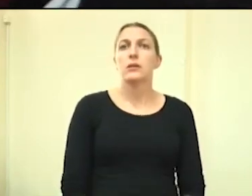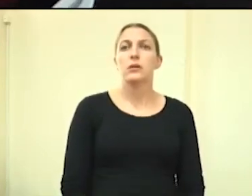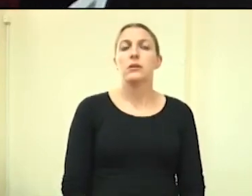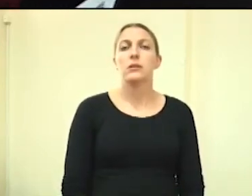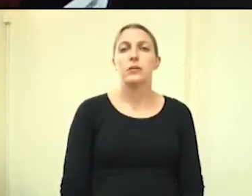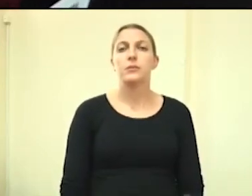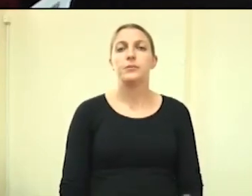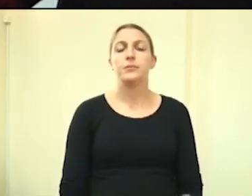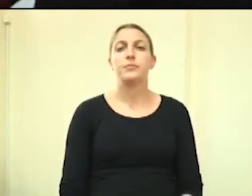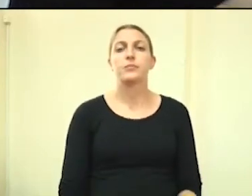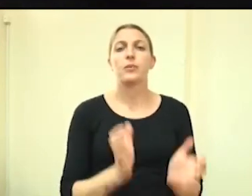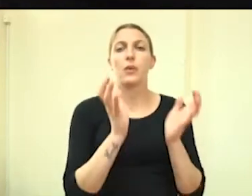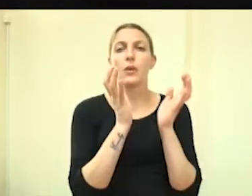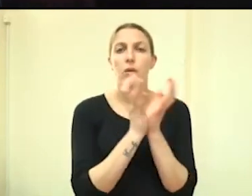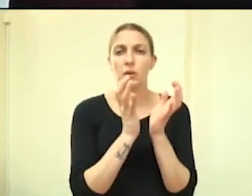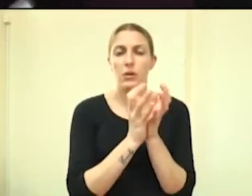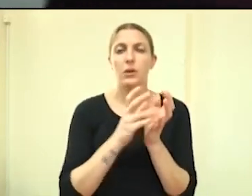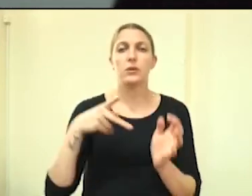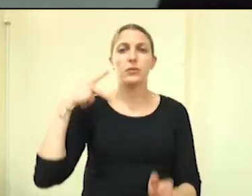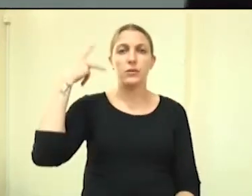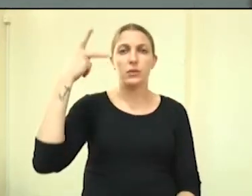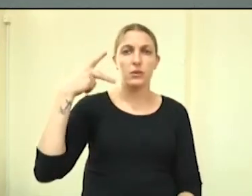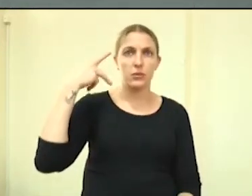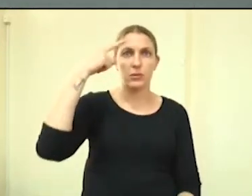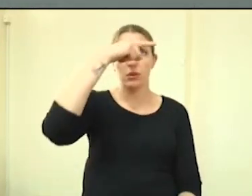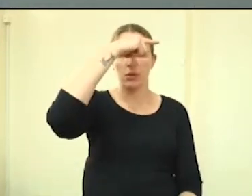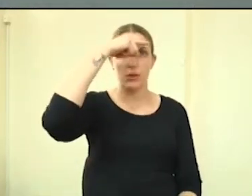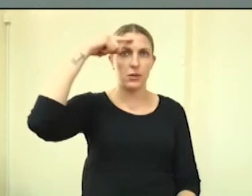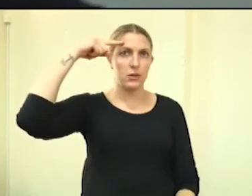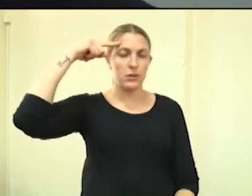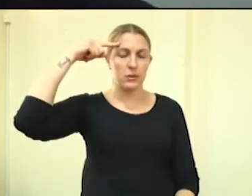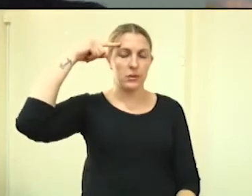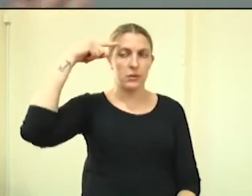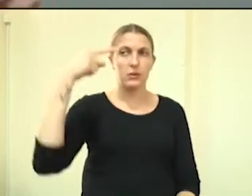Com a palavra, o nobre colega vereador Alessandro Dalzotto.